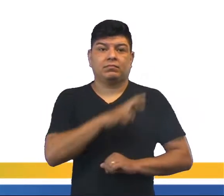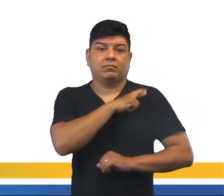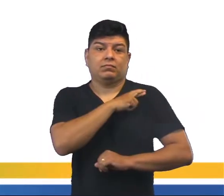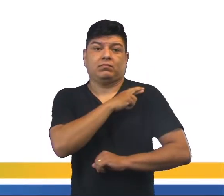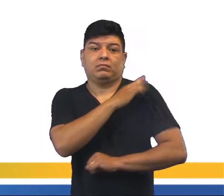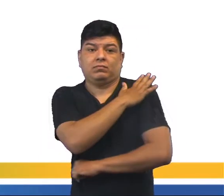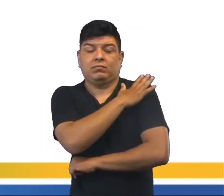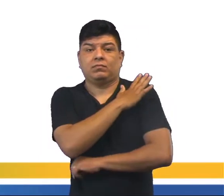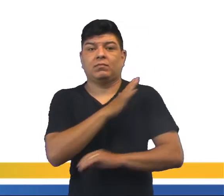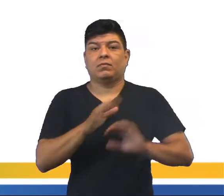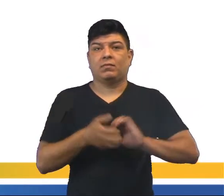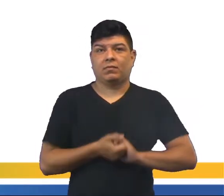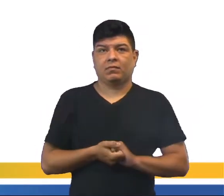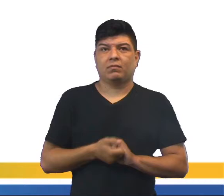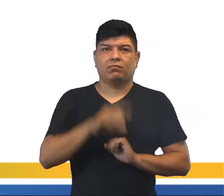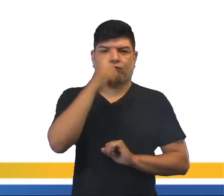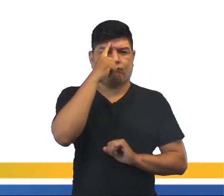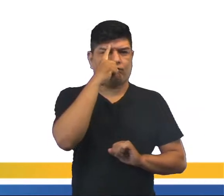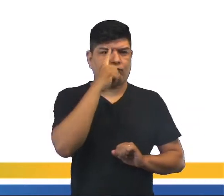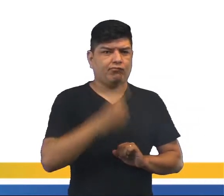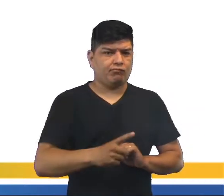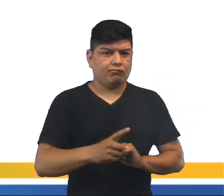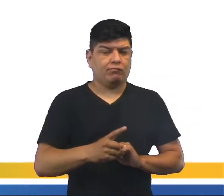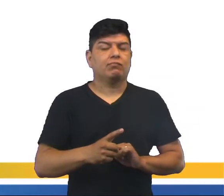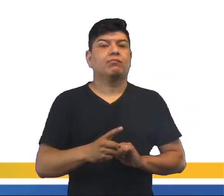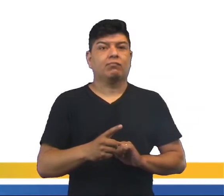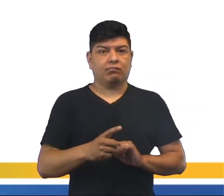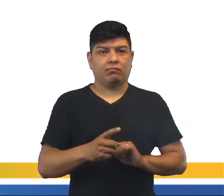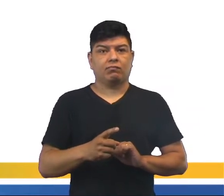Autoritarismo, atitude autoritária ou despótica,